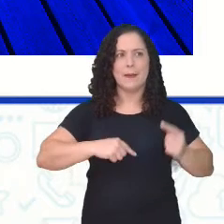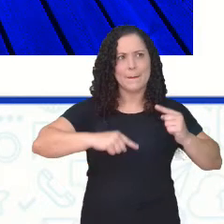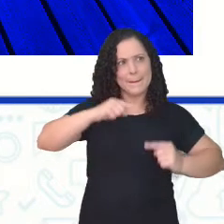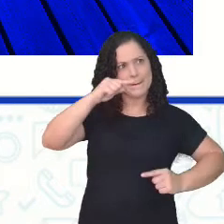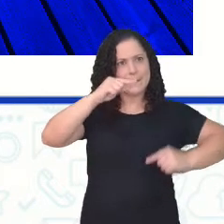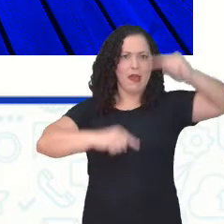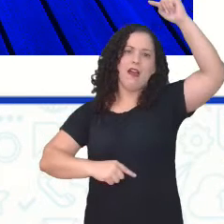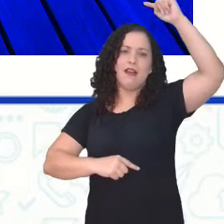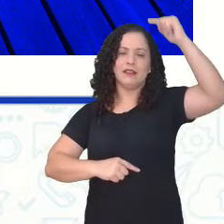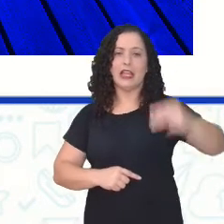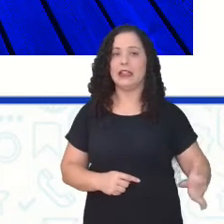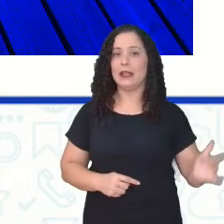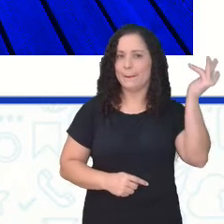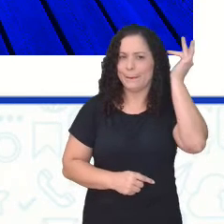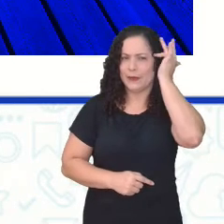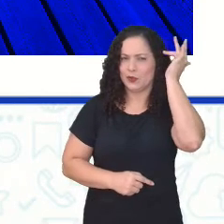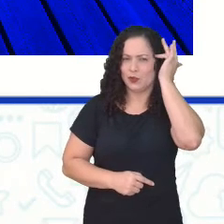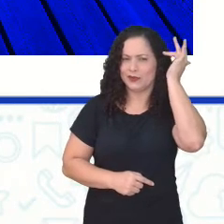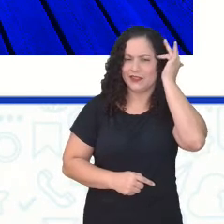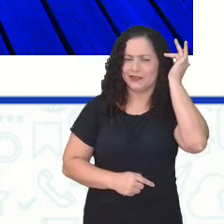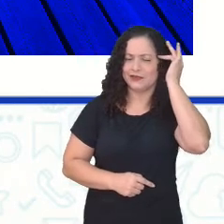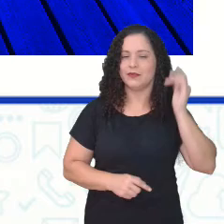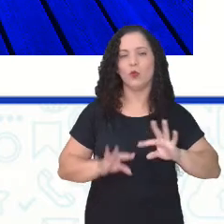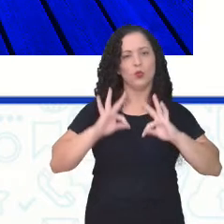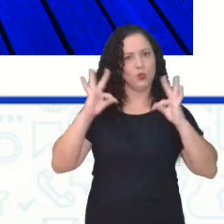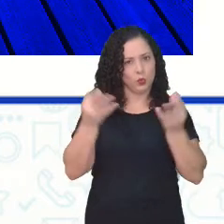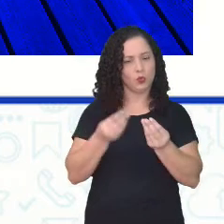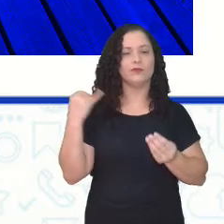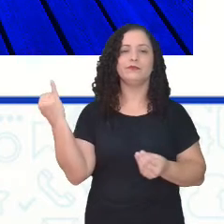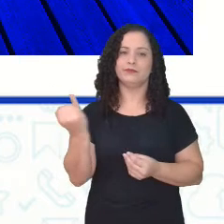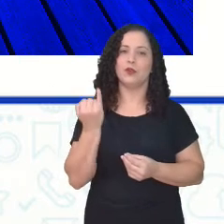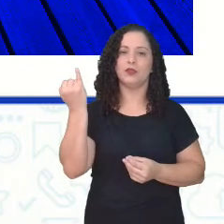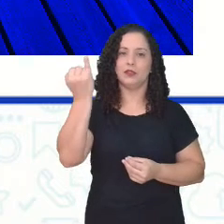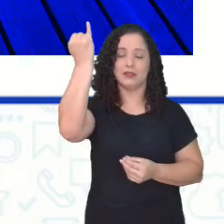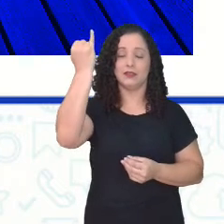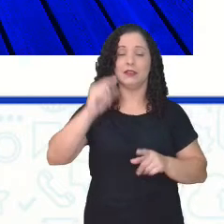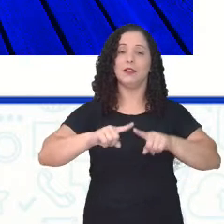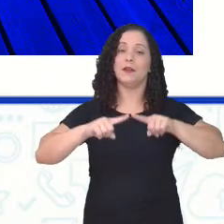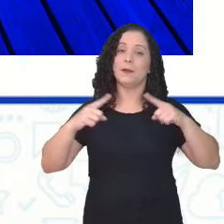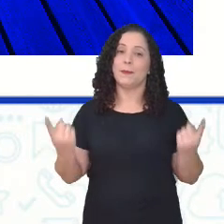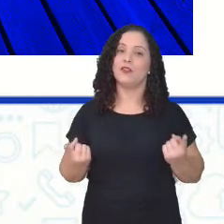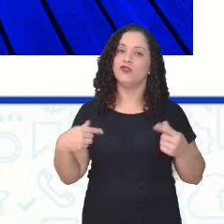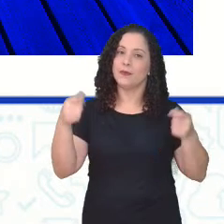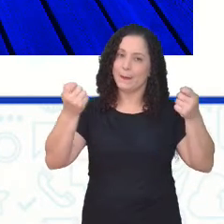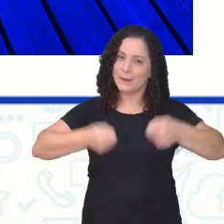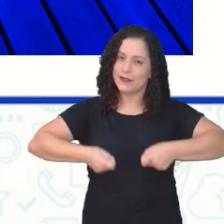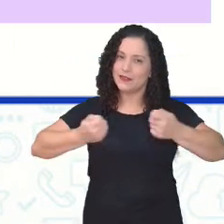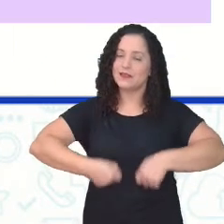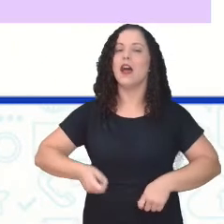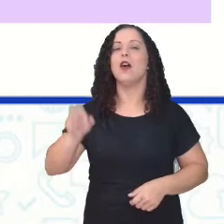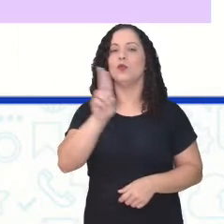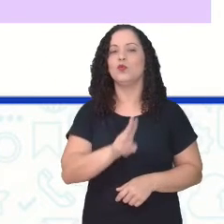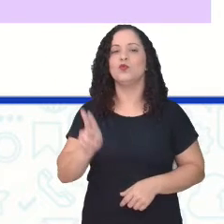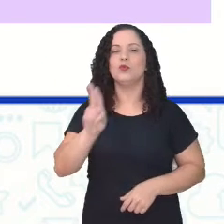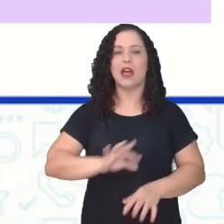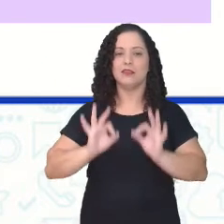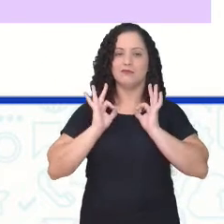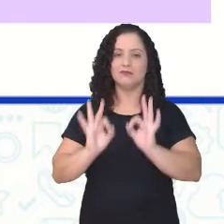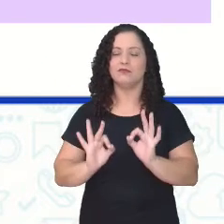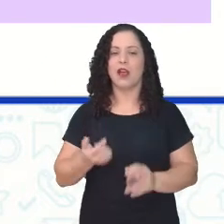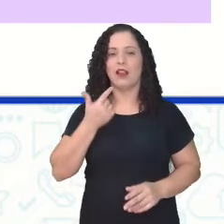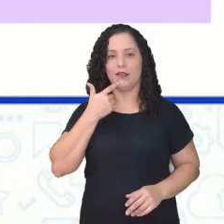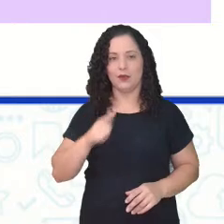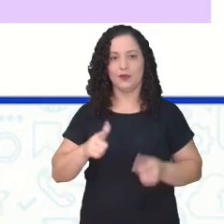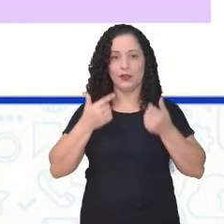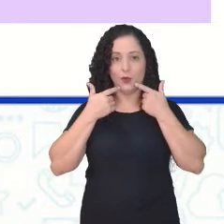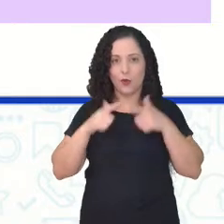de maturidade. Então, tudo está valendo, tudo vale a pena. Agora, temos que usar bem a nossa linguagem. Então,